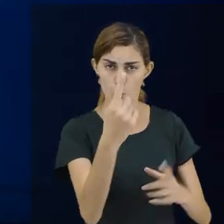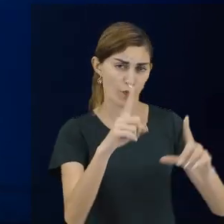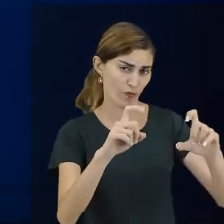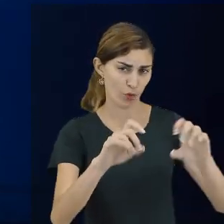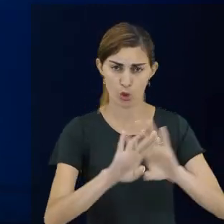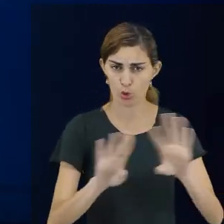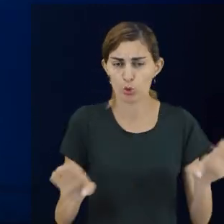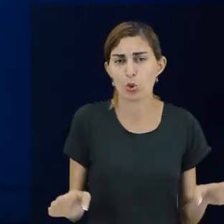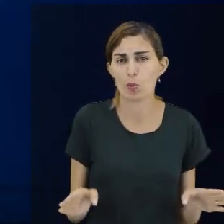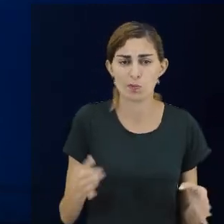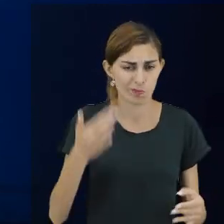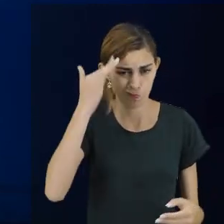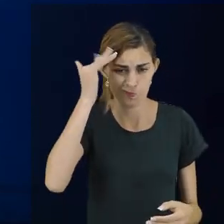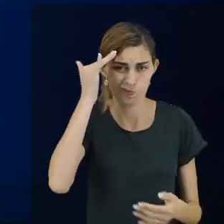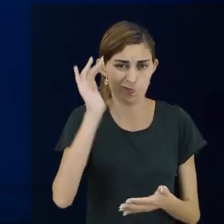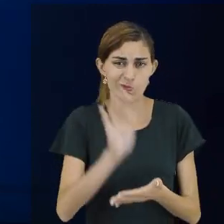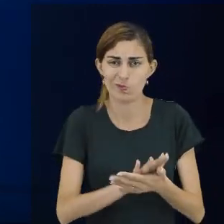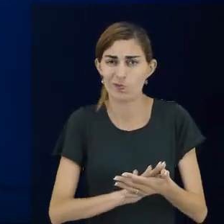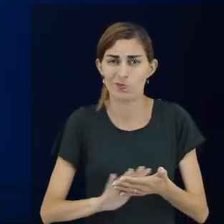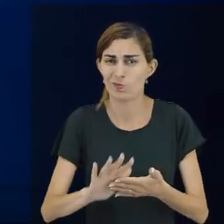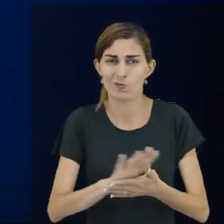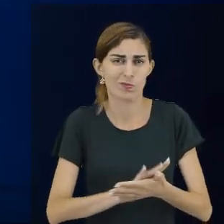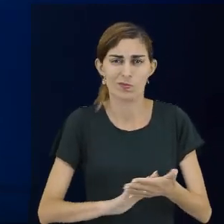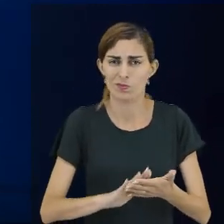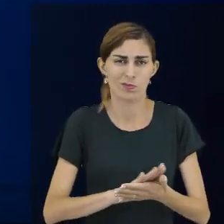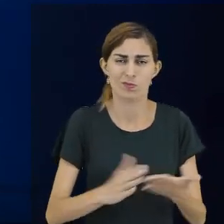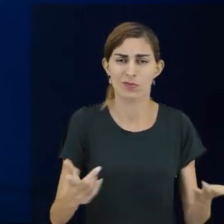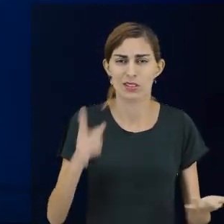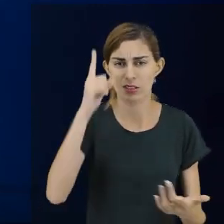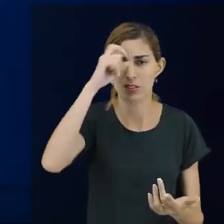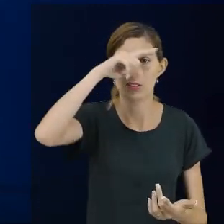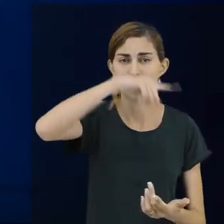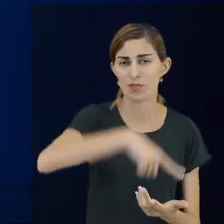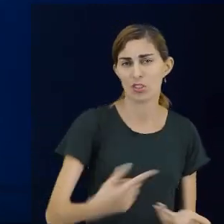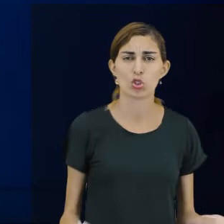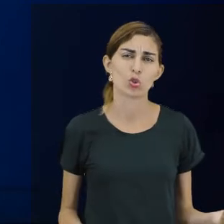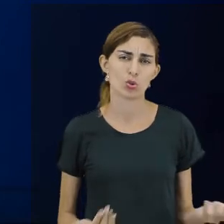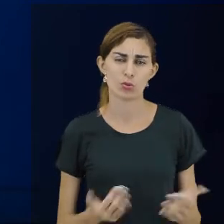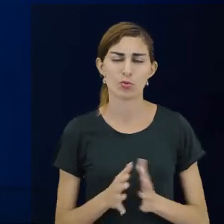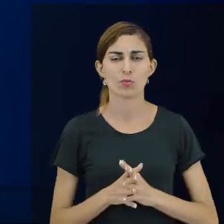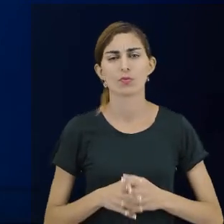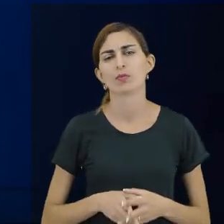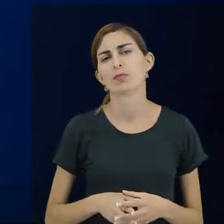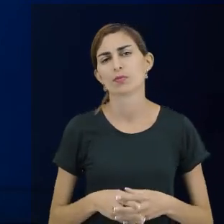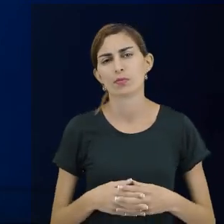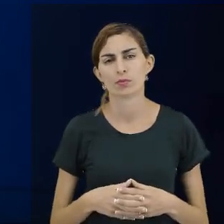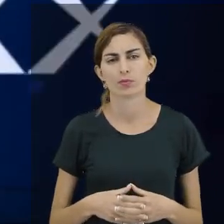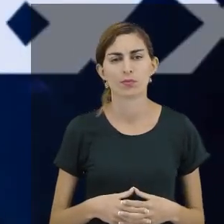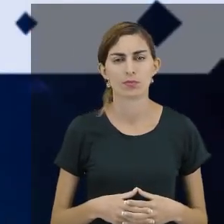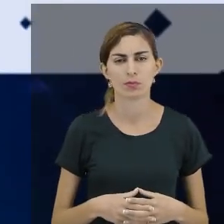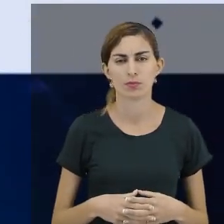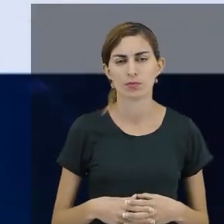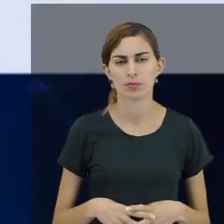usar apenas uma imagem, será mais difícil para o estudante entender toda a dinâmica daquele processo.